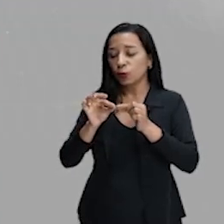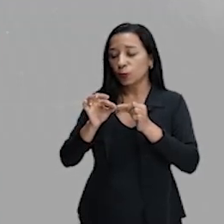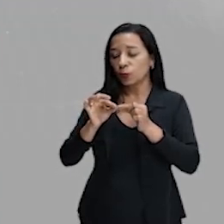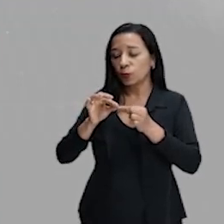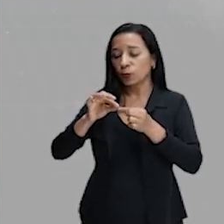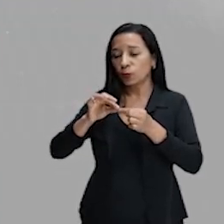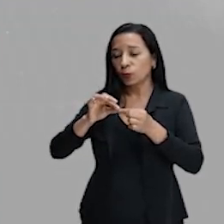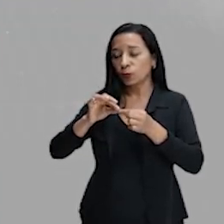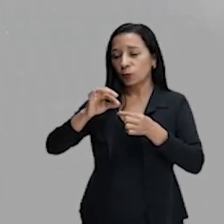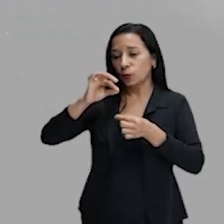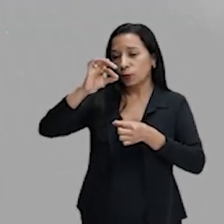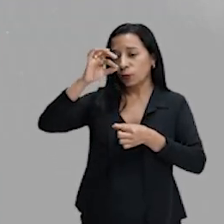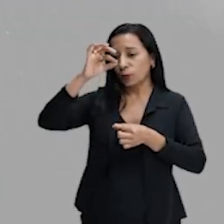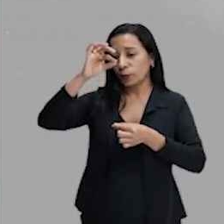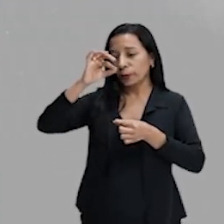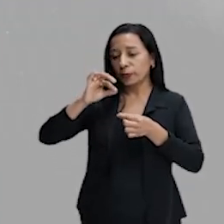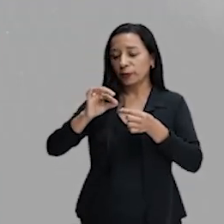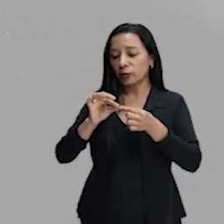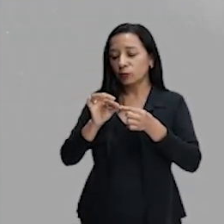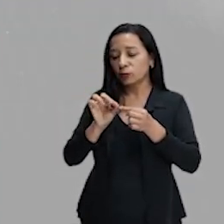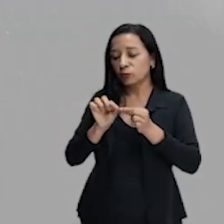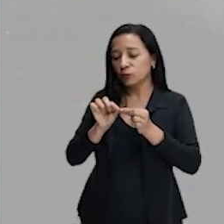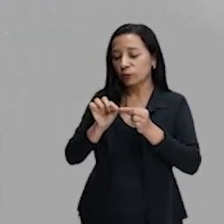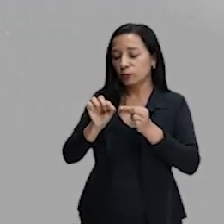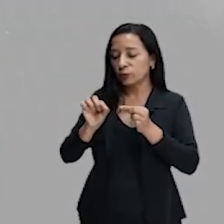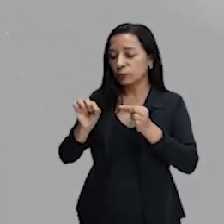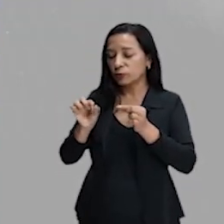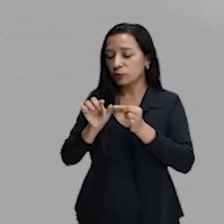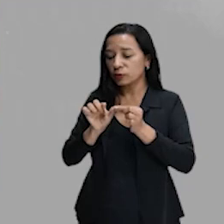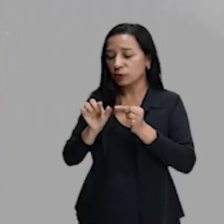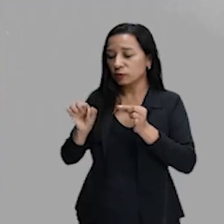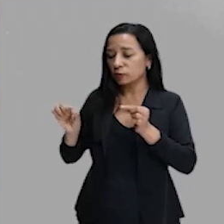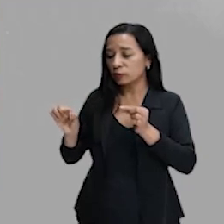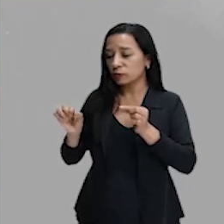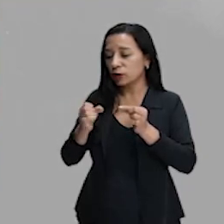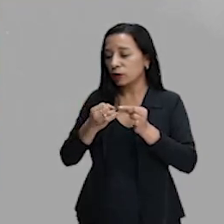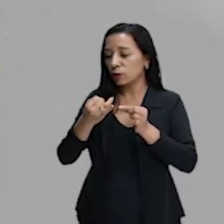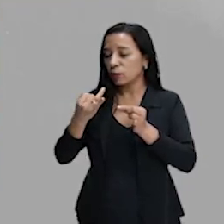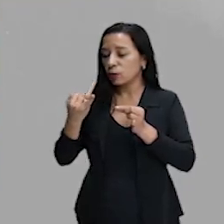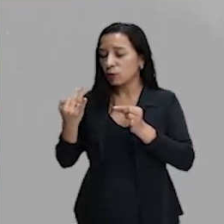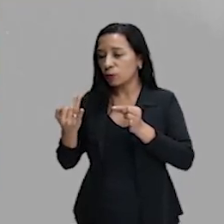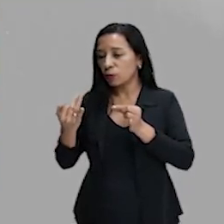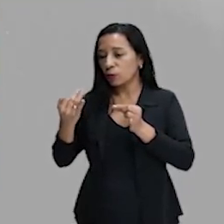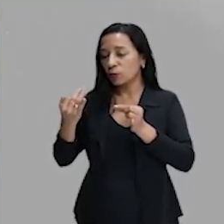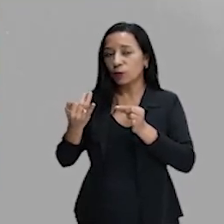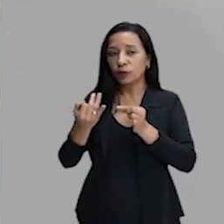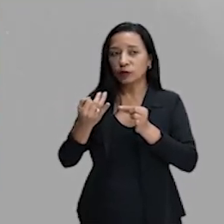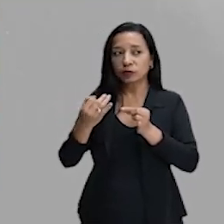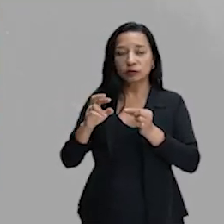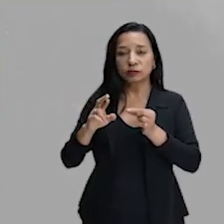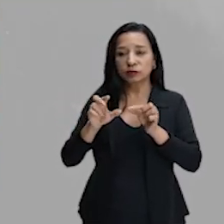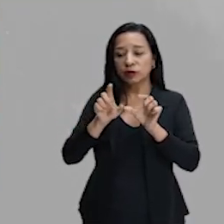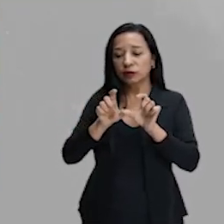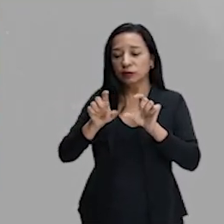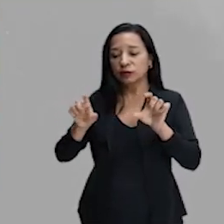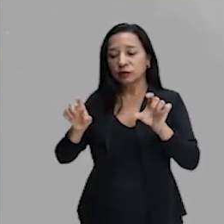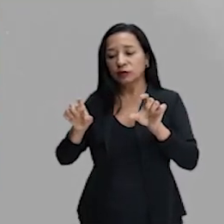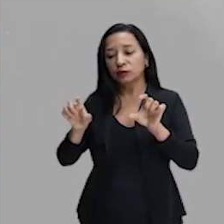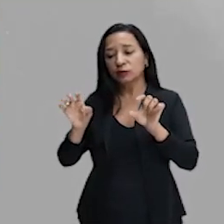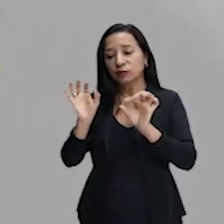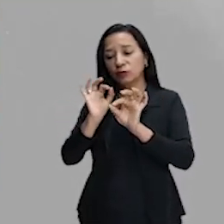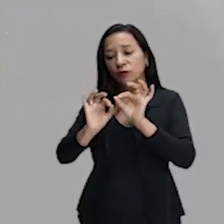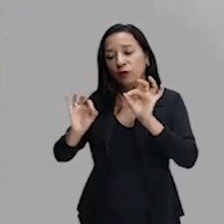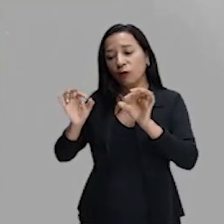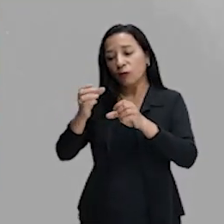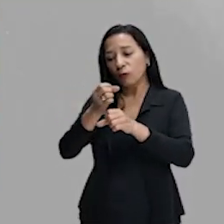tá são retângulos só mas quantos retângulos tem formam essa lateral de